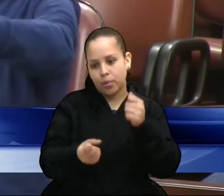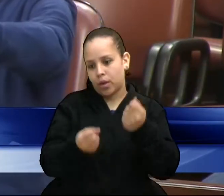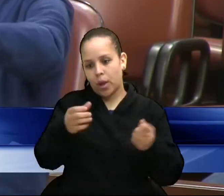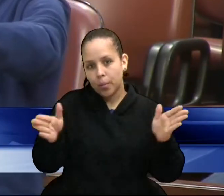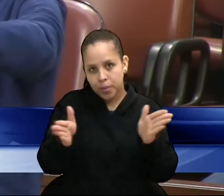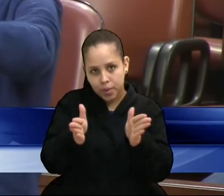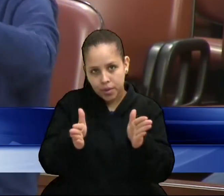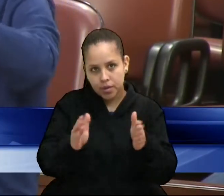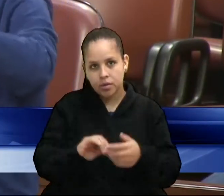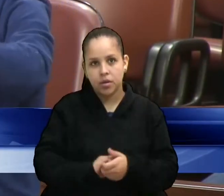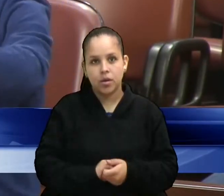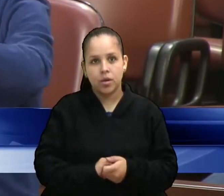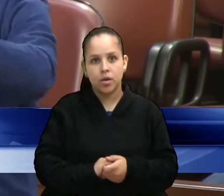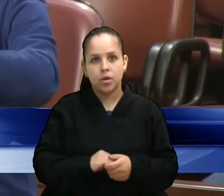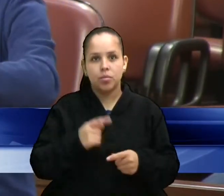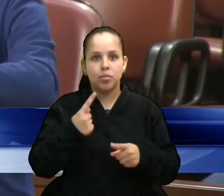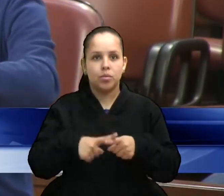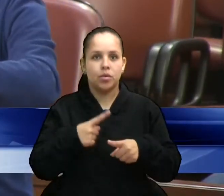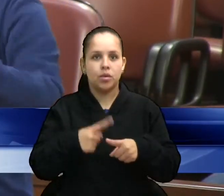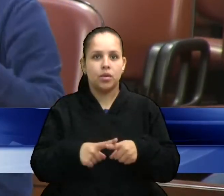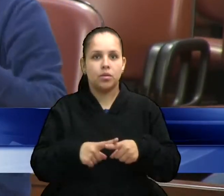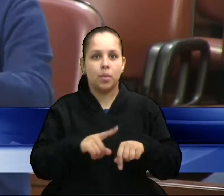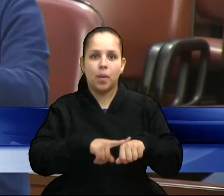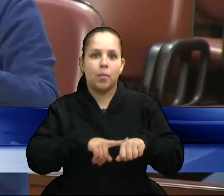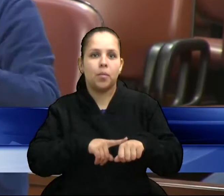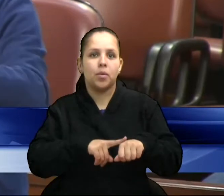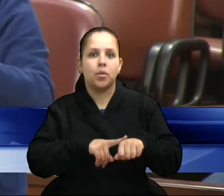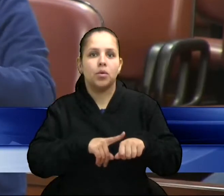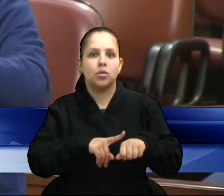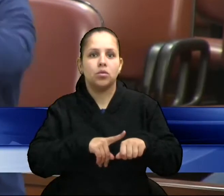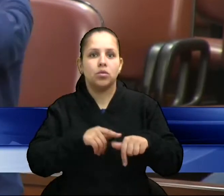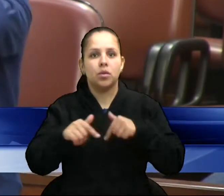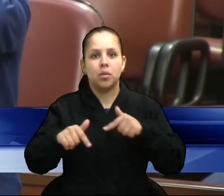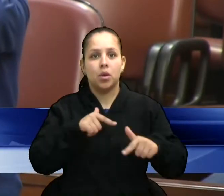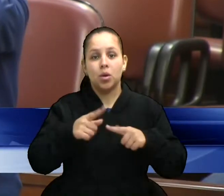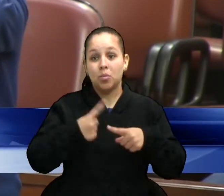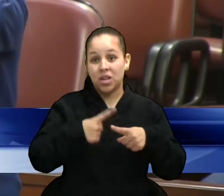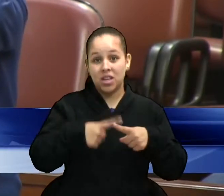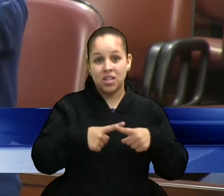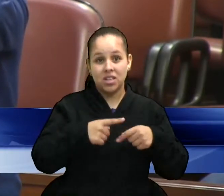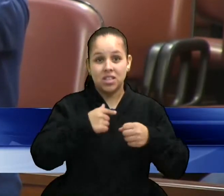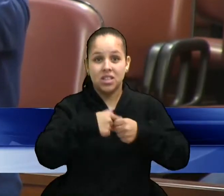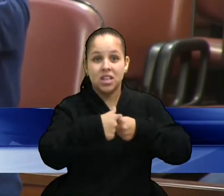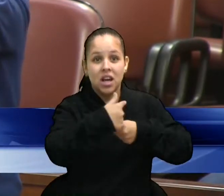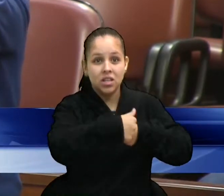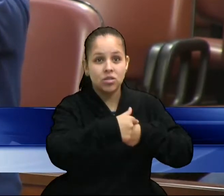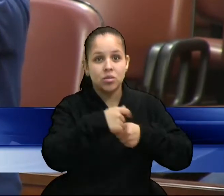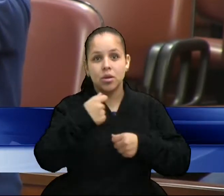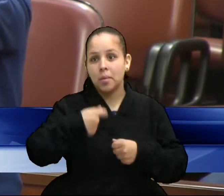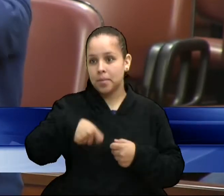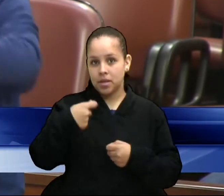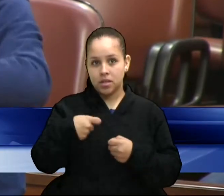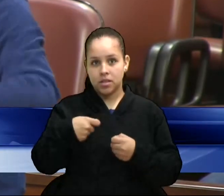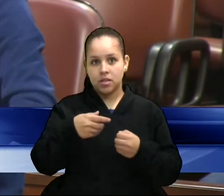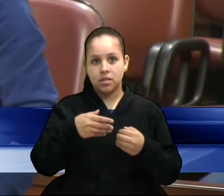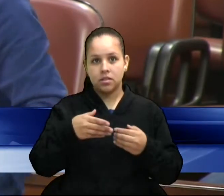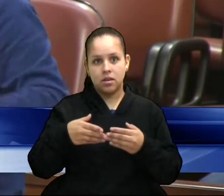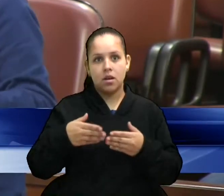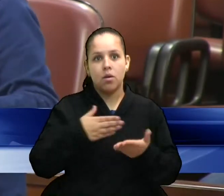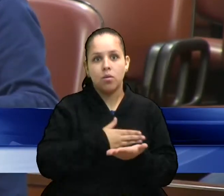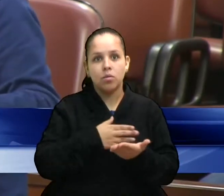impacta diretamente a velocidade operacional, porque uma cidade precisa andar, porque as pessoas precisam cumprir horário, porque elas